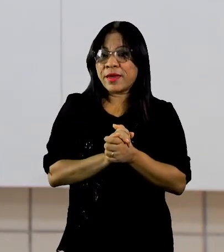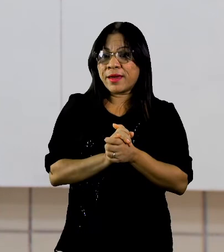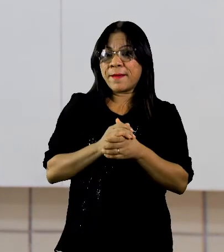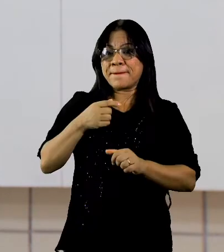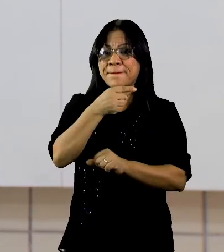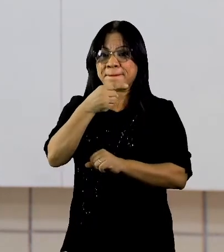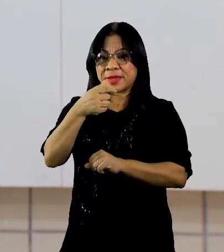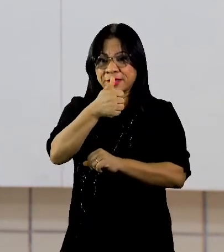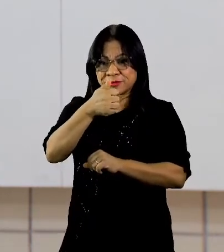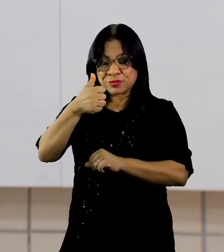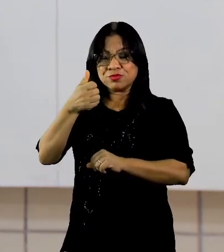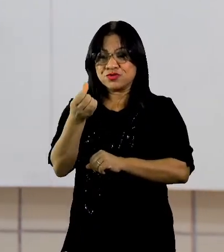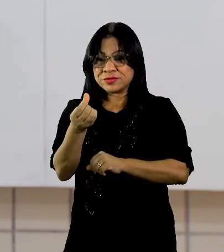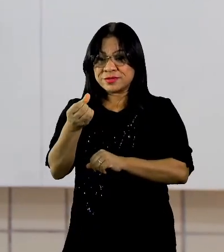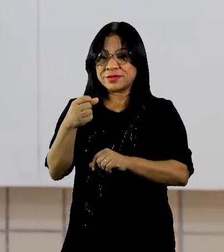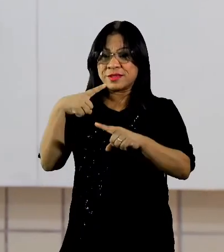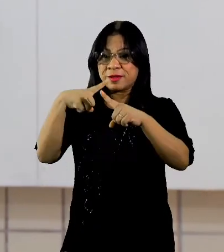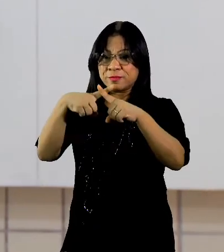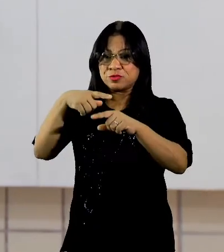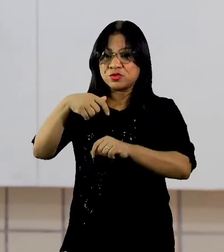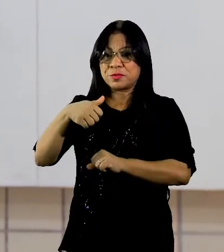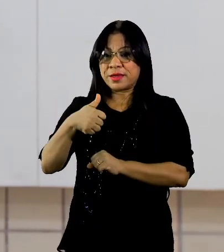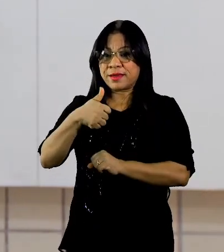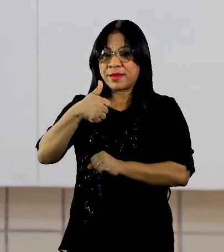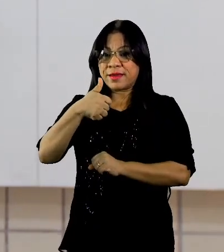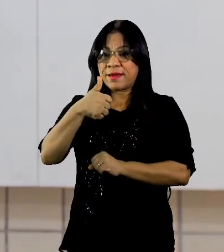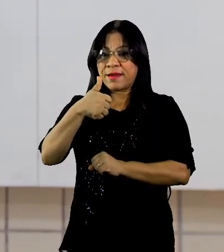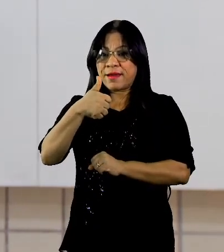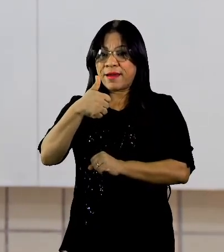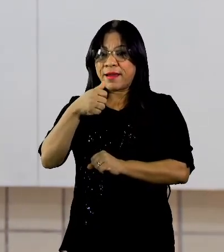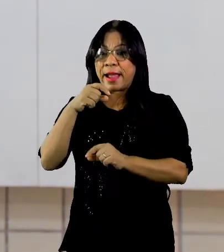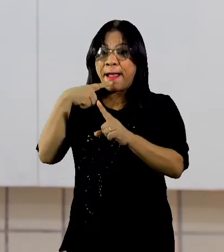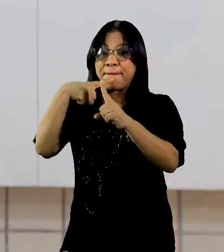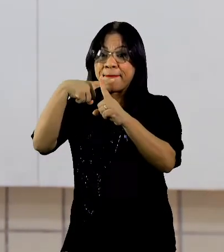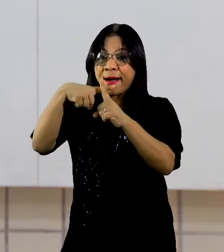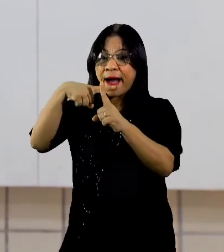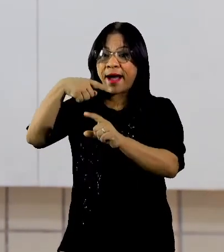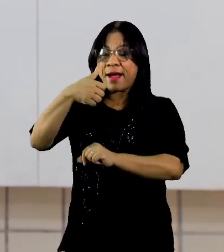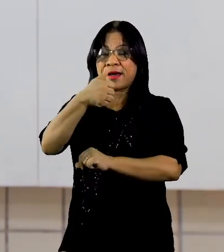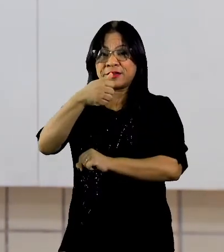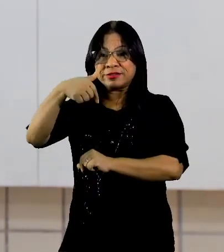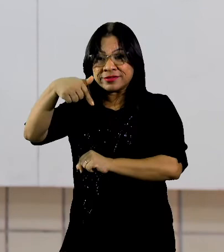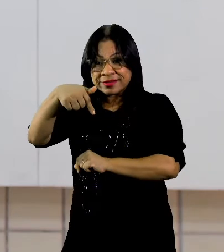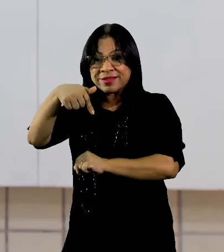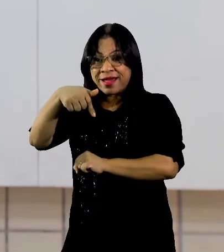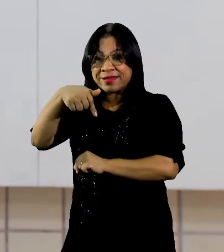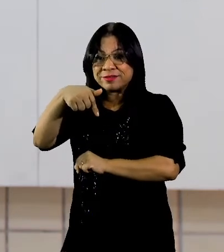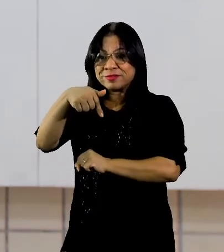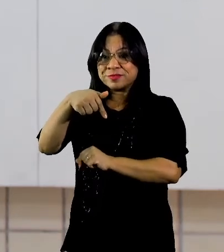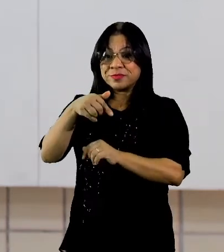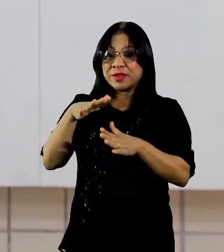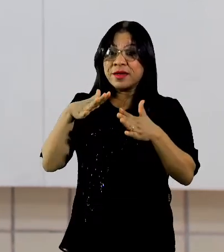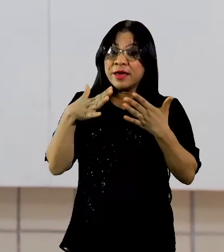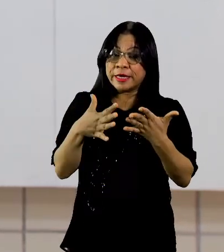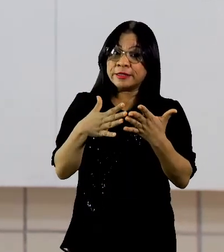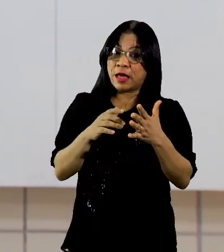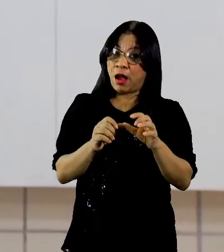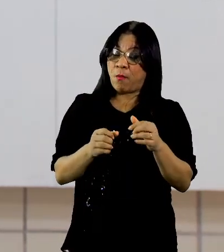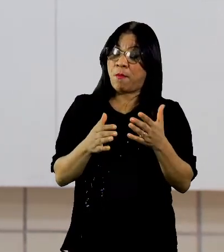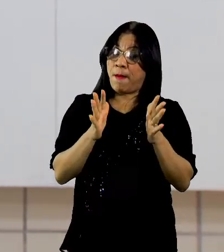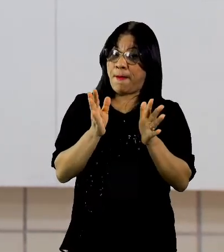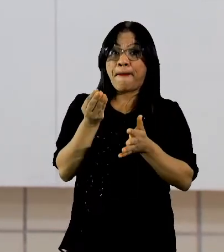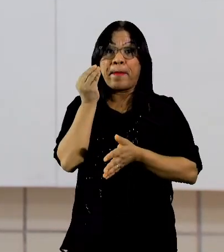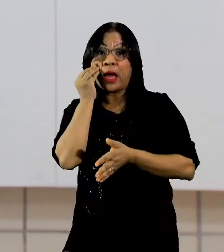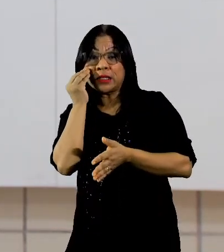que é o x, e esse x está assumindo o valor 2. Então, onde aparecer o x, eu substituo pelo 2 e vai